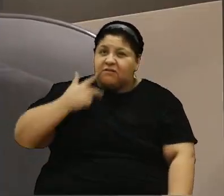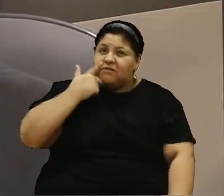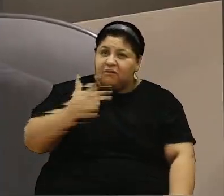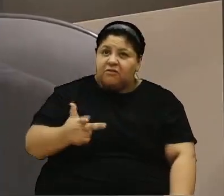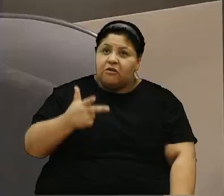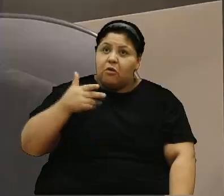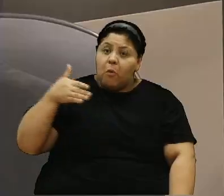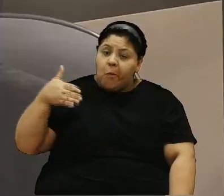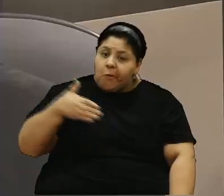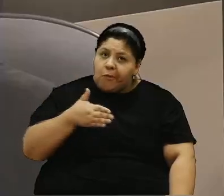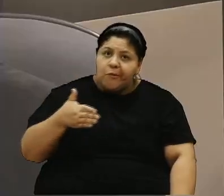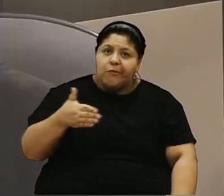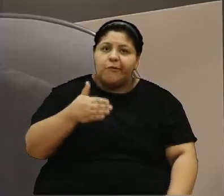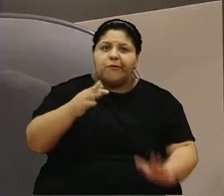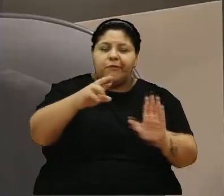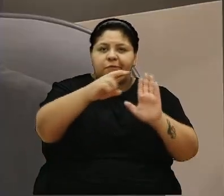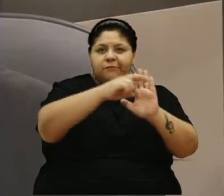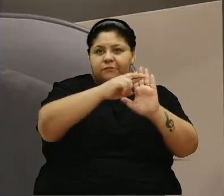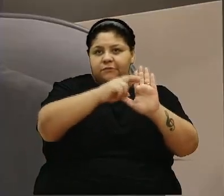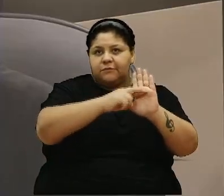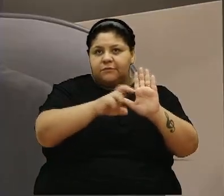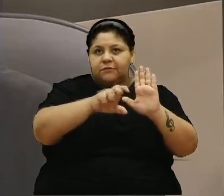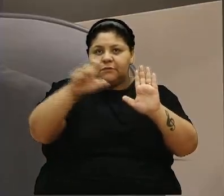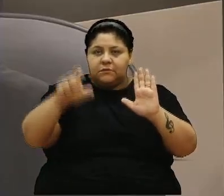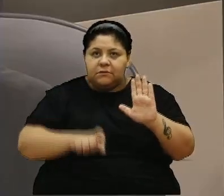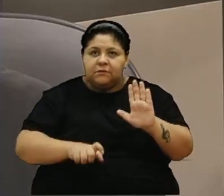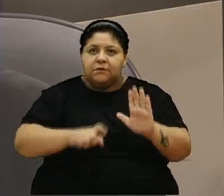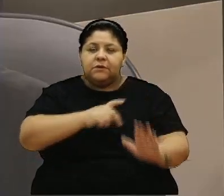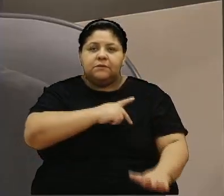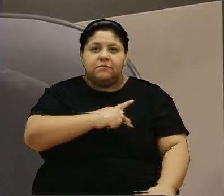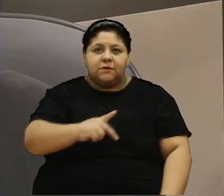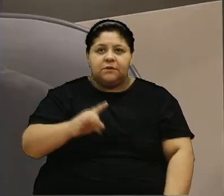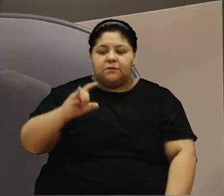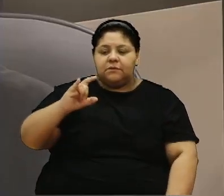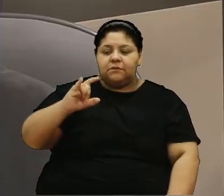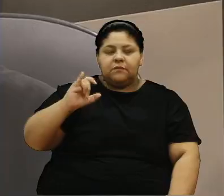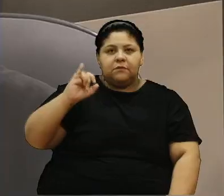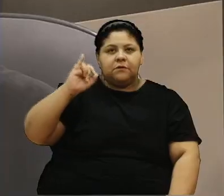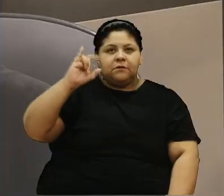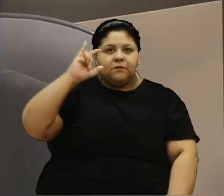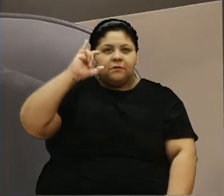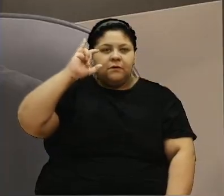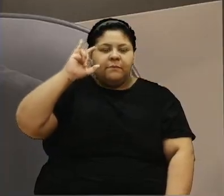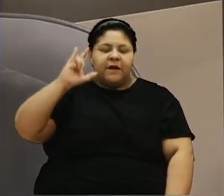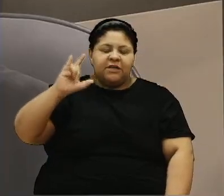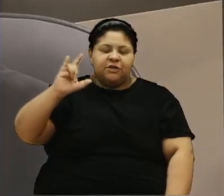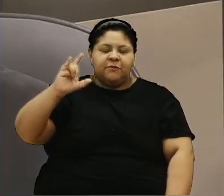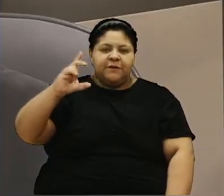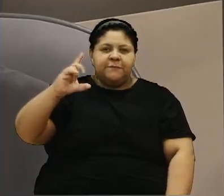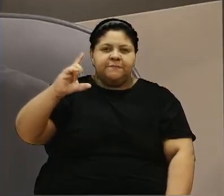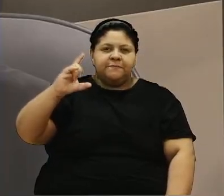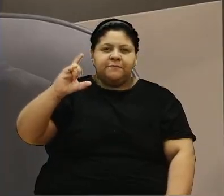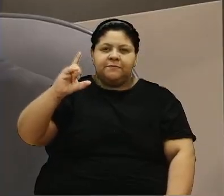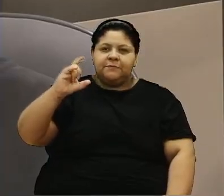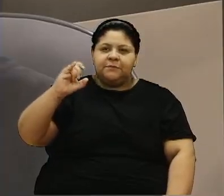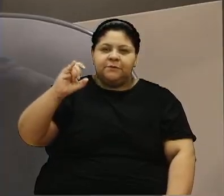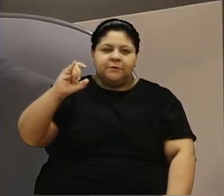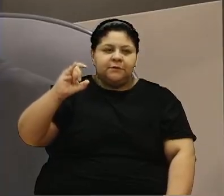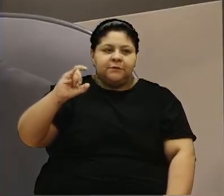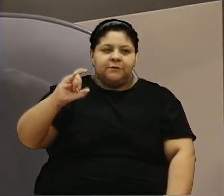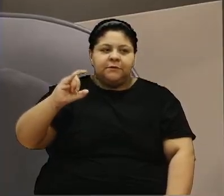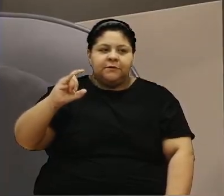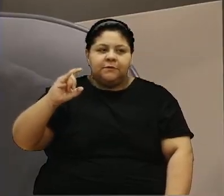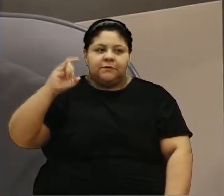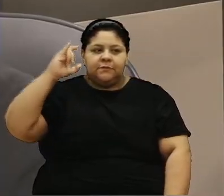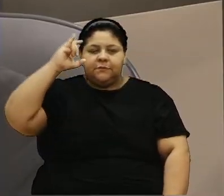seguindo muito a regra da ex-presidente Dilma, né? Que ela falava que assim que chegasse na meta, iriam dobrar a meta. E está aí, o aposentão